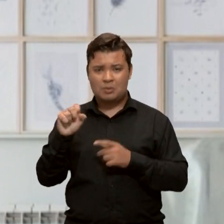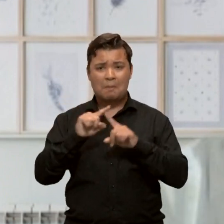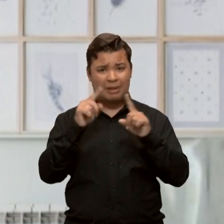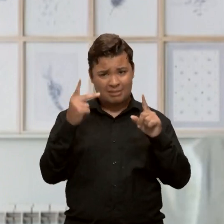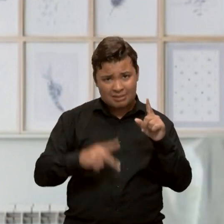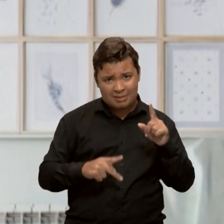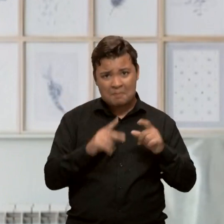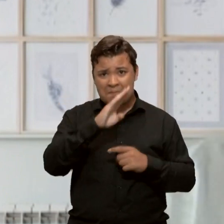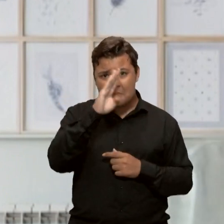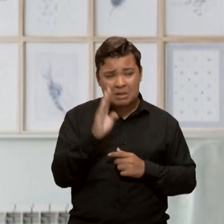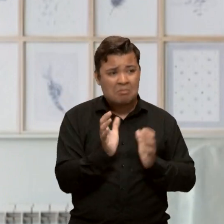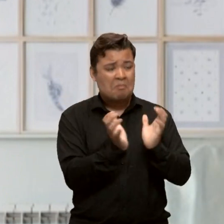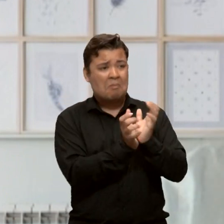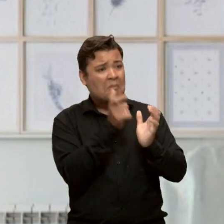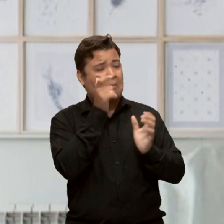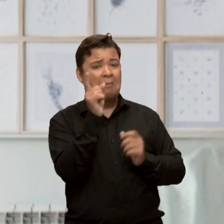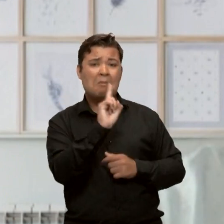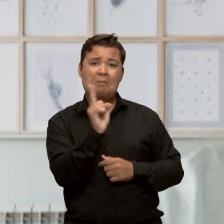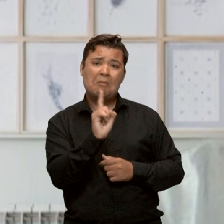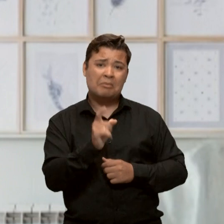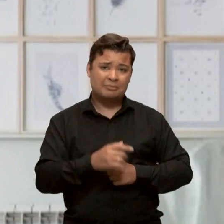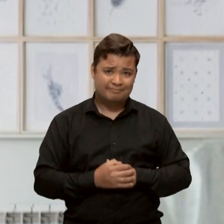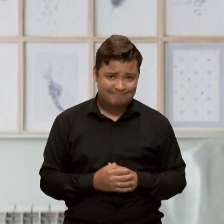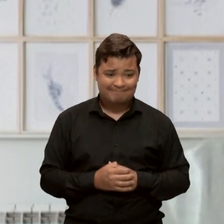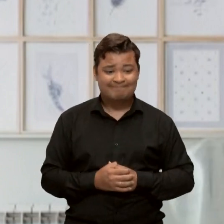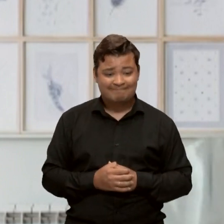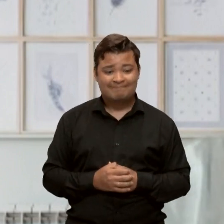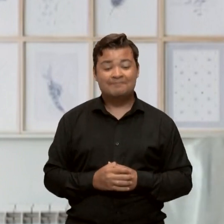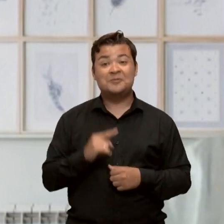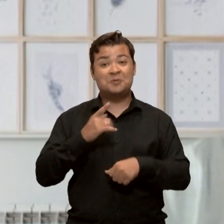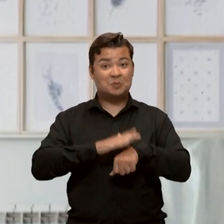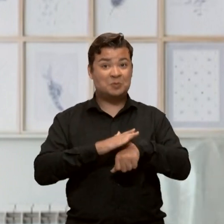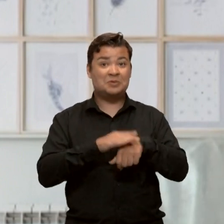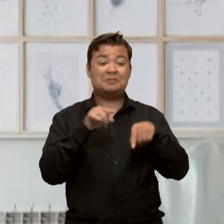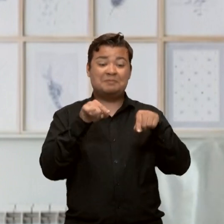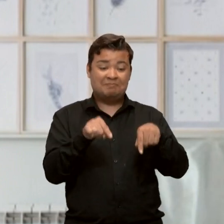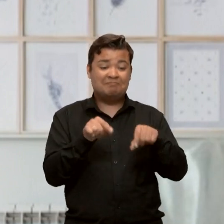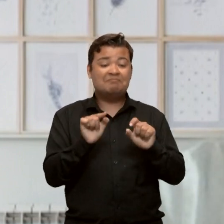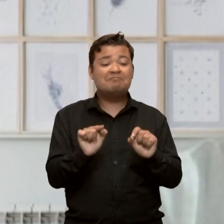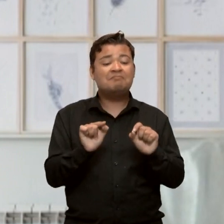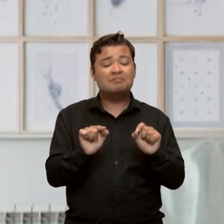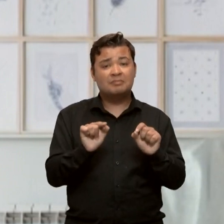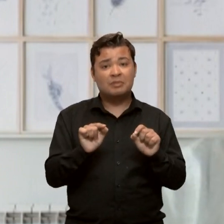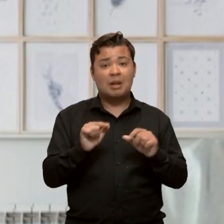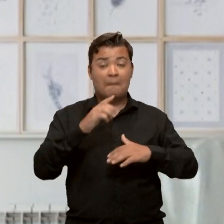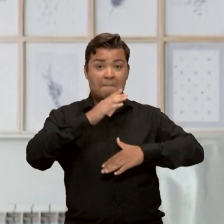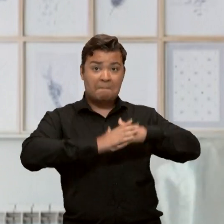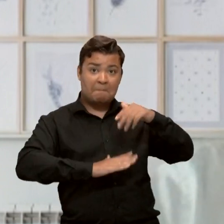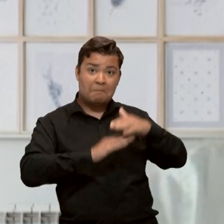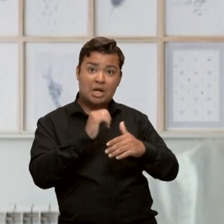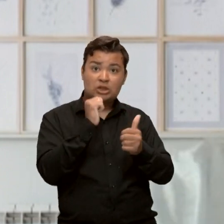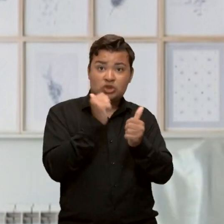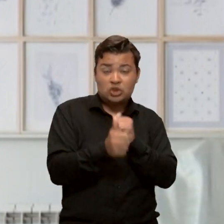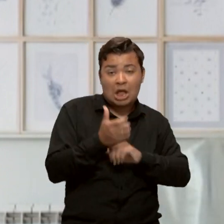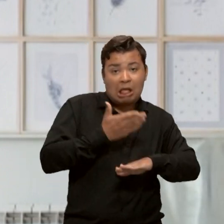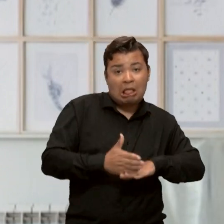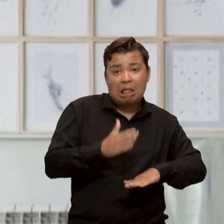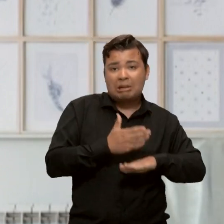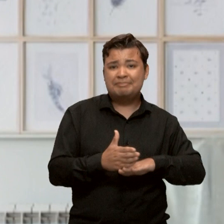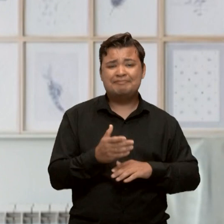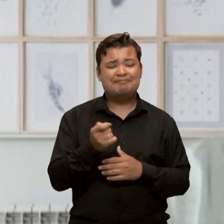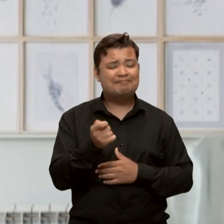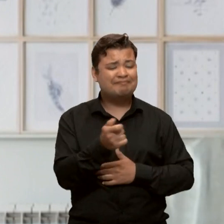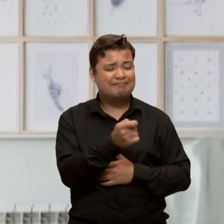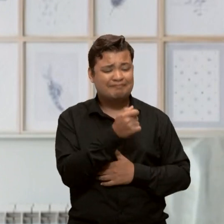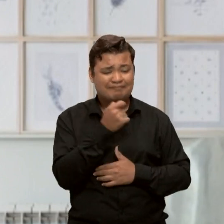brasileiro. Então, nós vivemos esse momento de pouco acesso às práticas esportivas à totalidade da